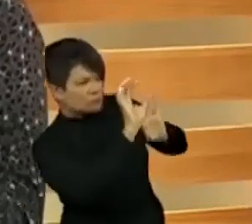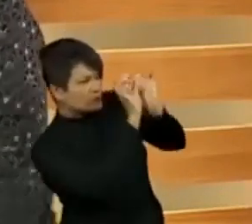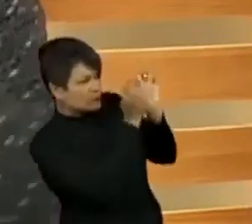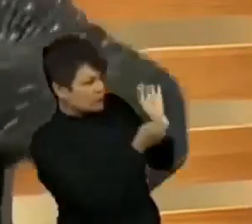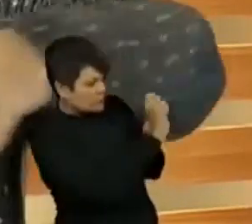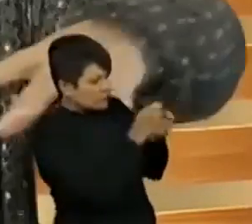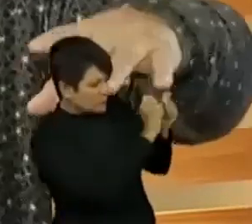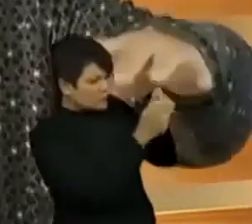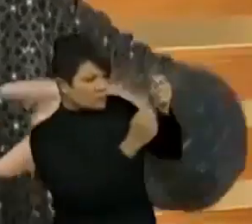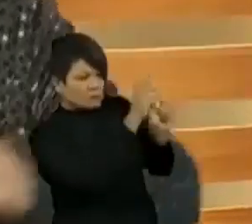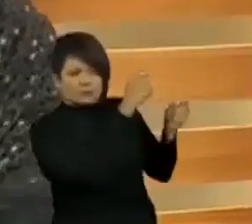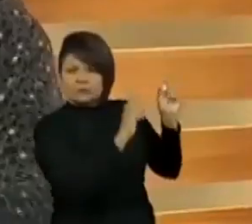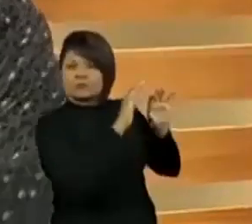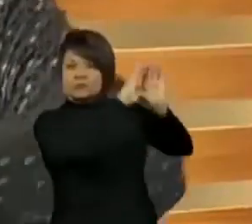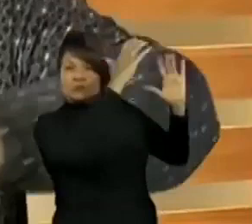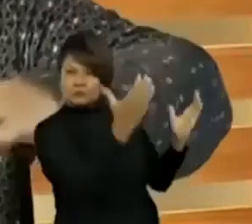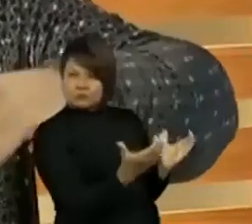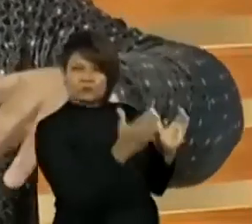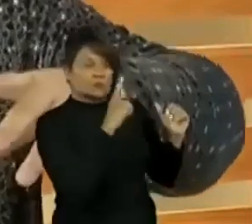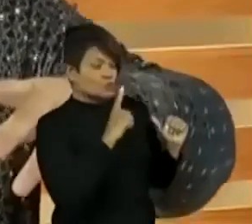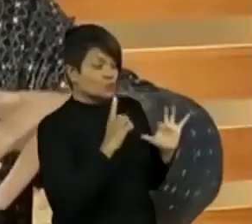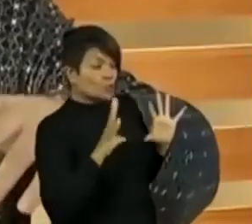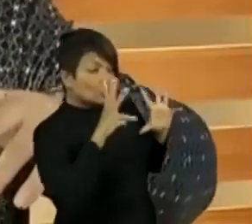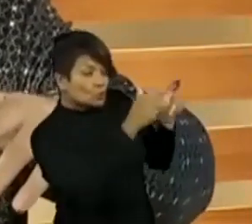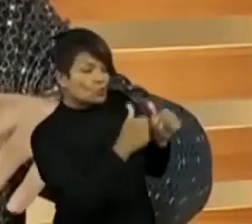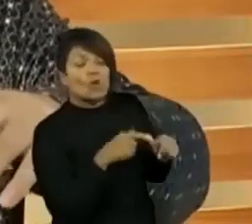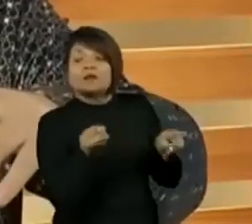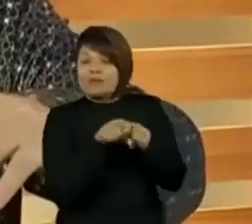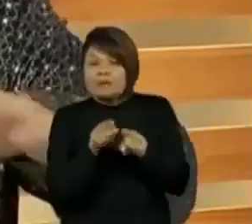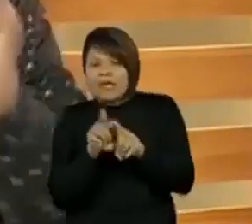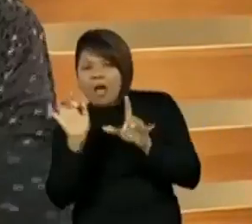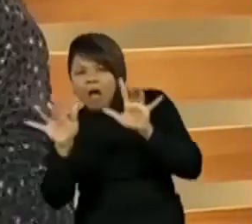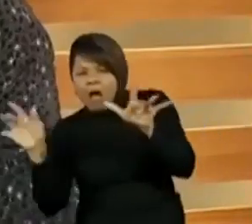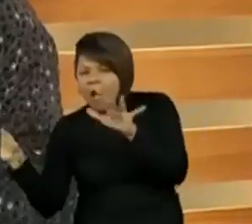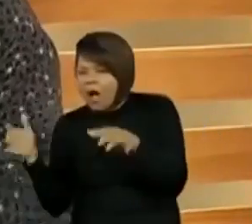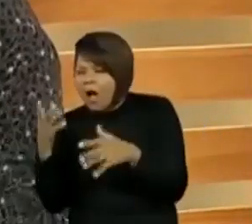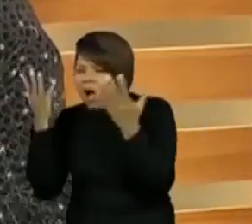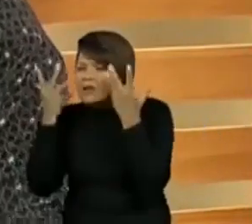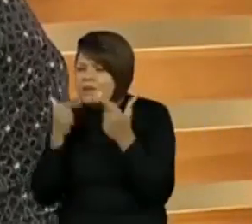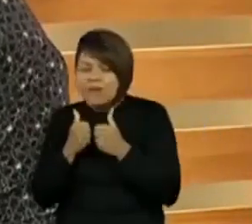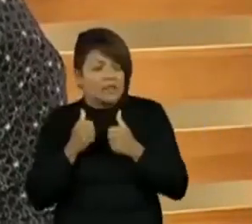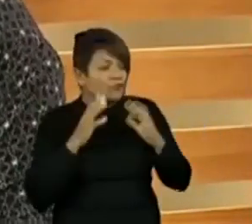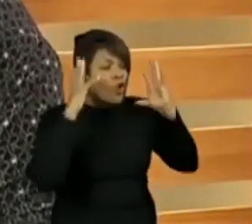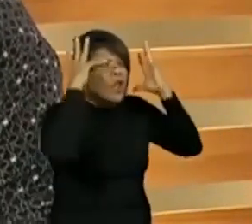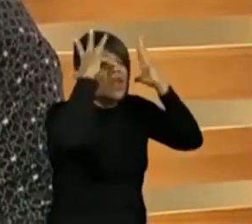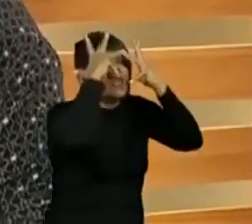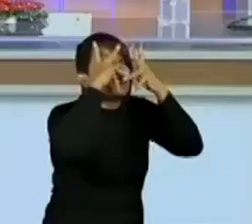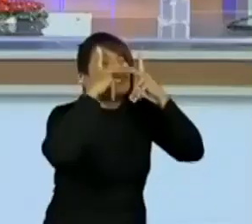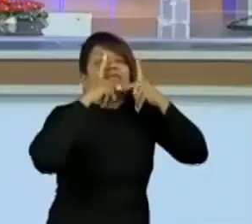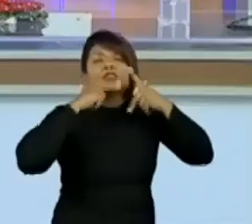Colocou inclusive alguns animais que povoavam a região. Ficou lindo.